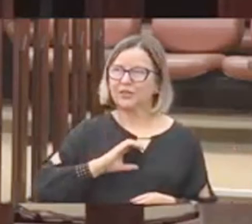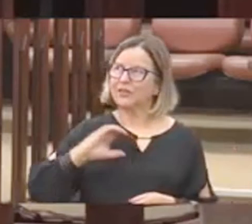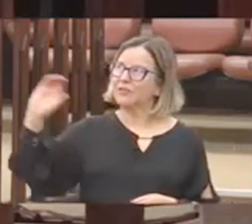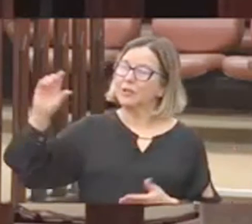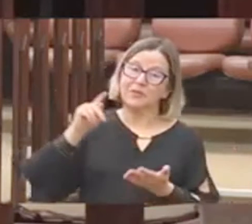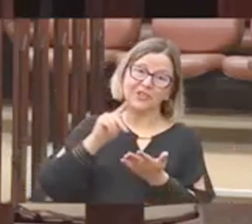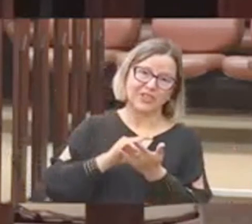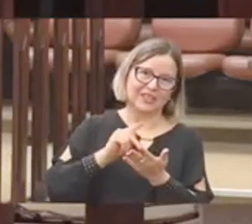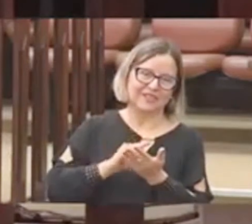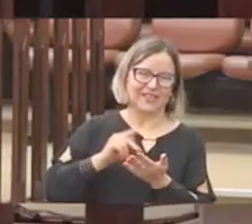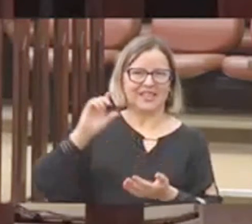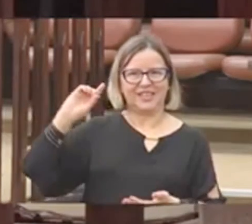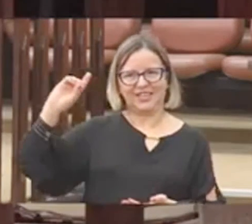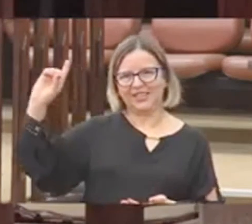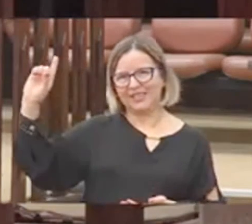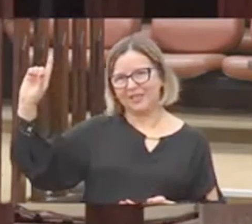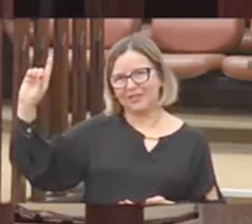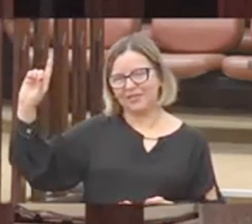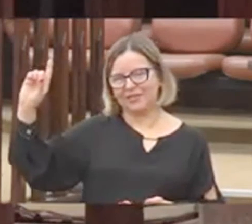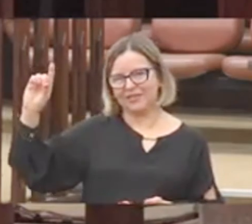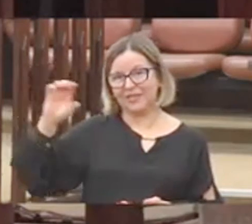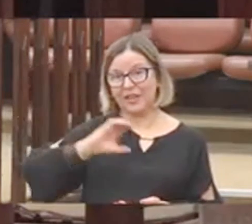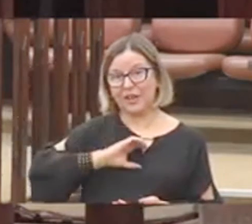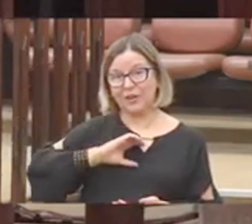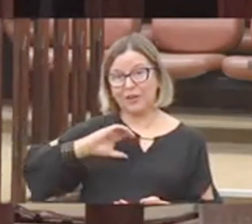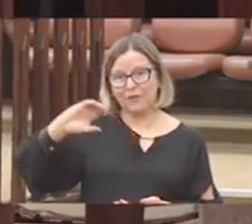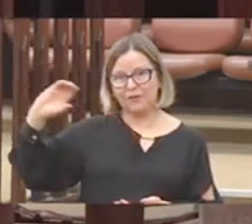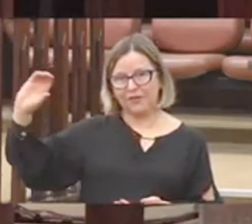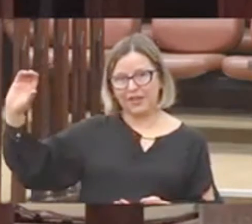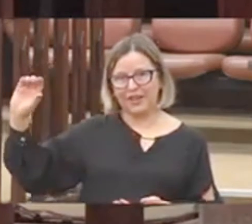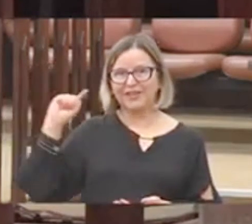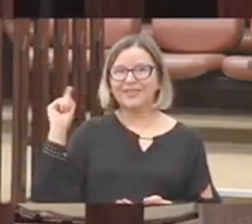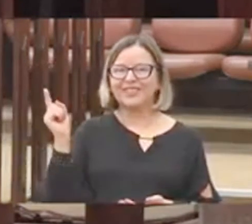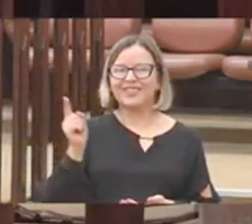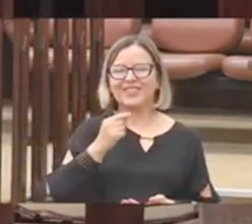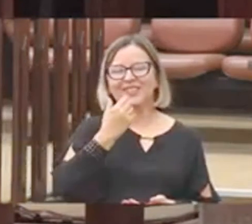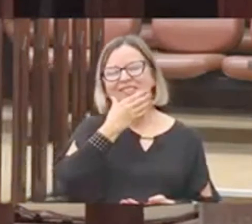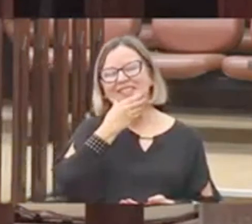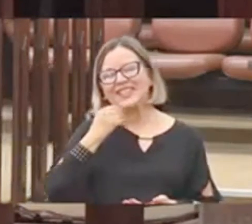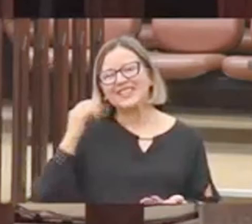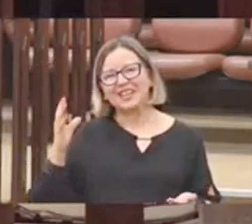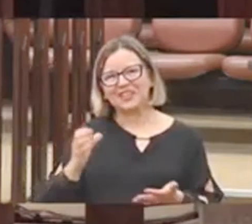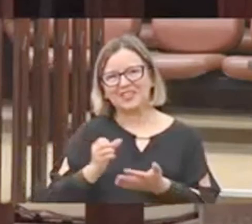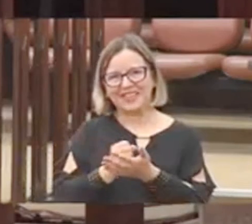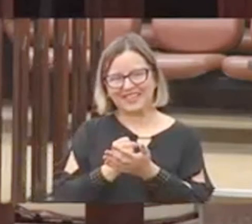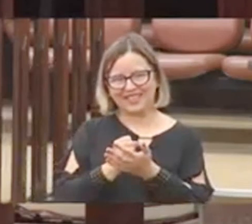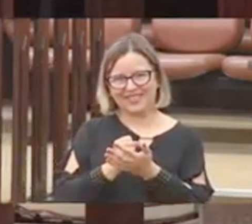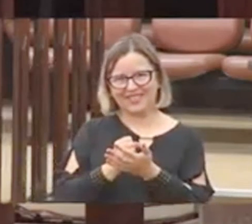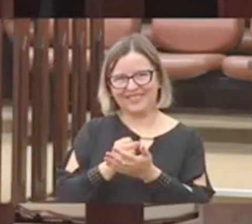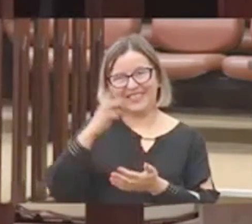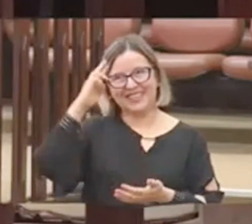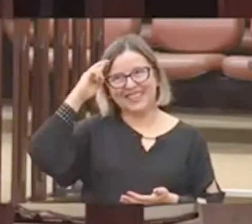Deus. Confiar realmente em nosso Salvador. e no nosso Senhor.